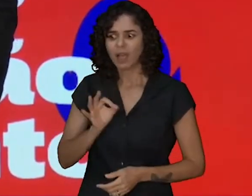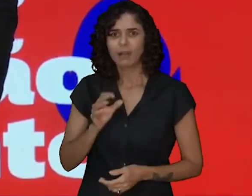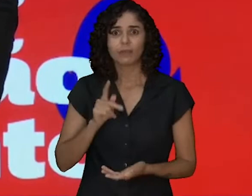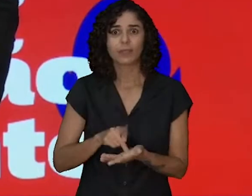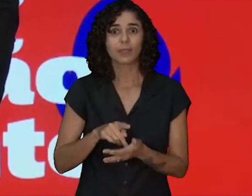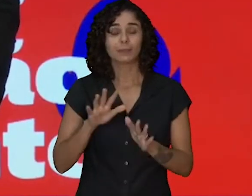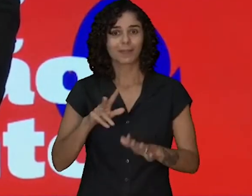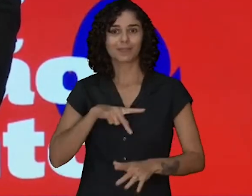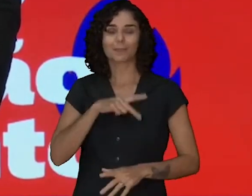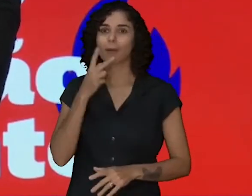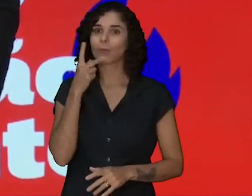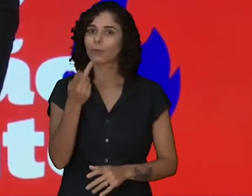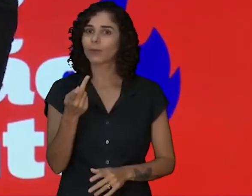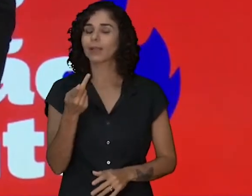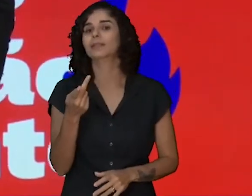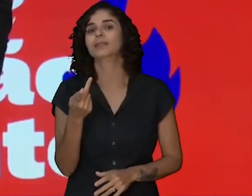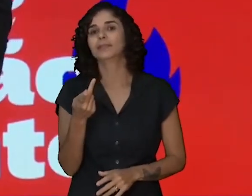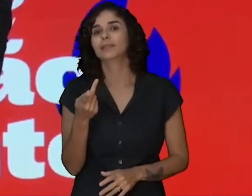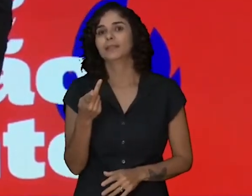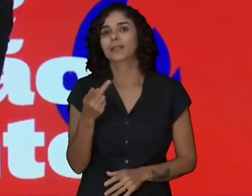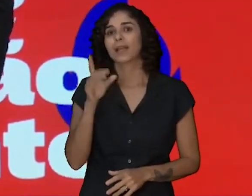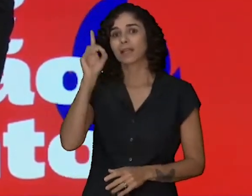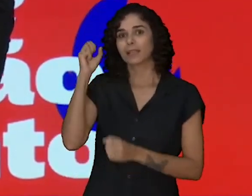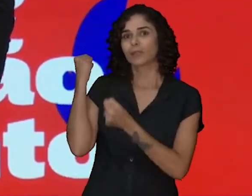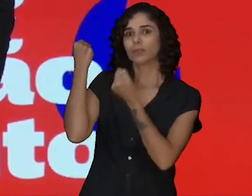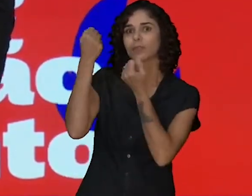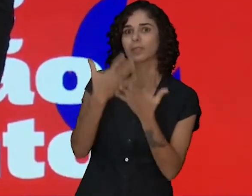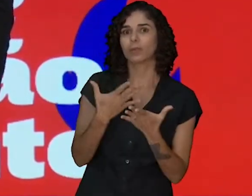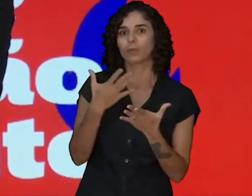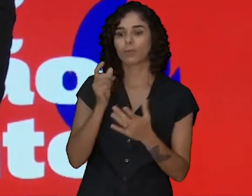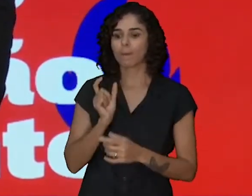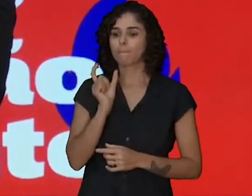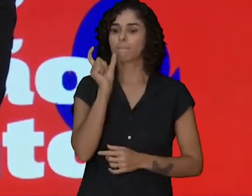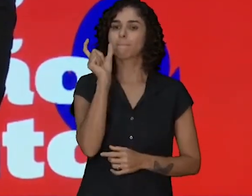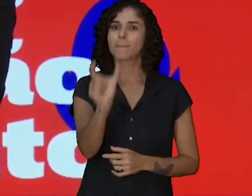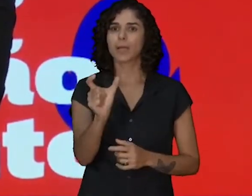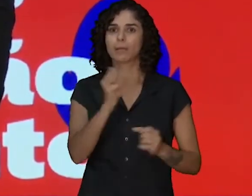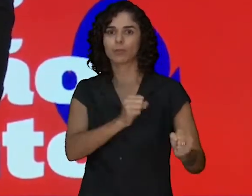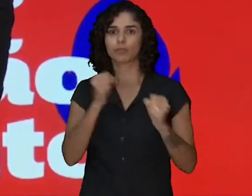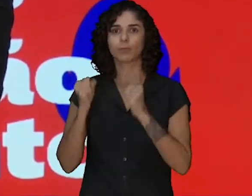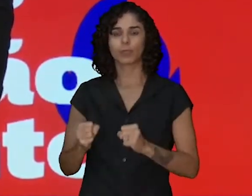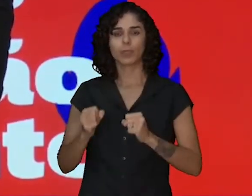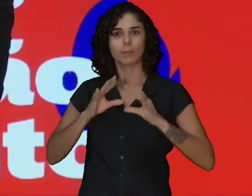poder para desfazer sofismas e quebrar fortalezas.